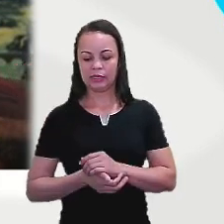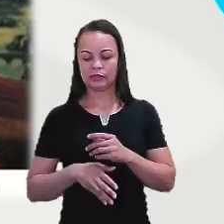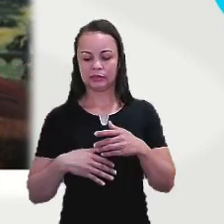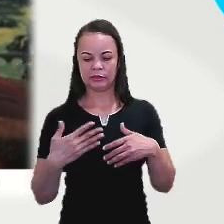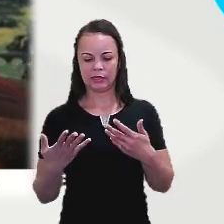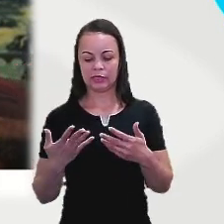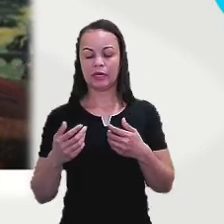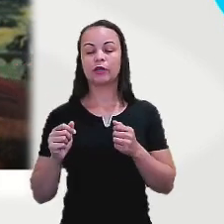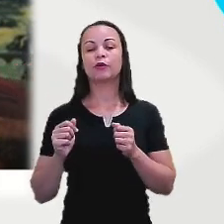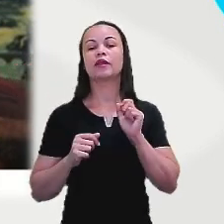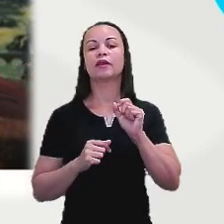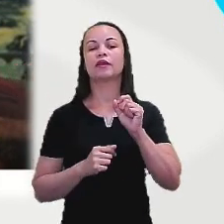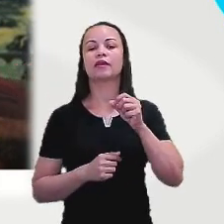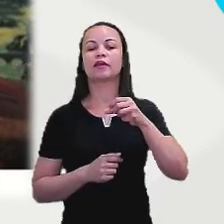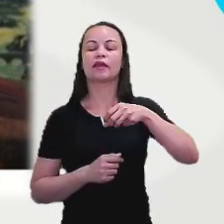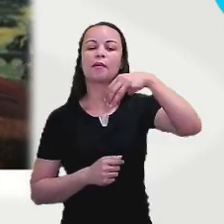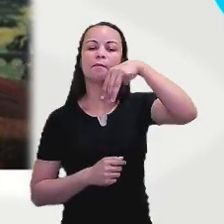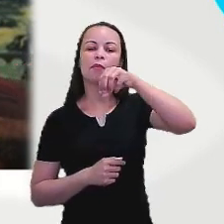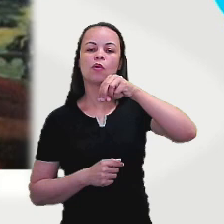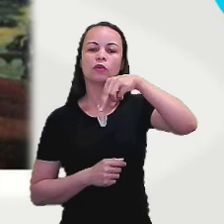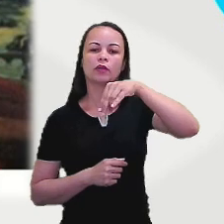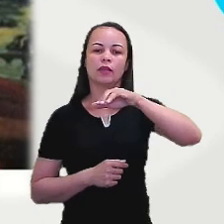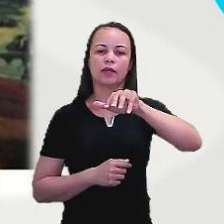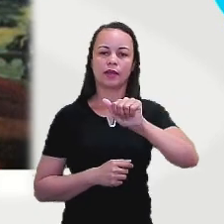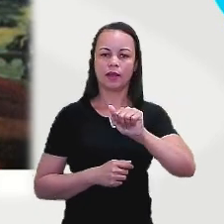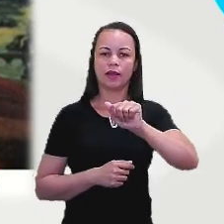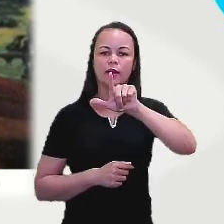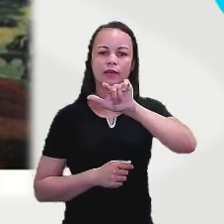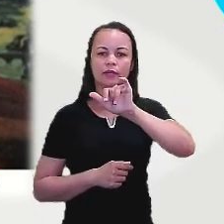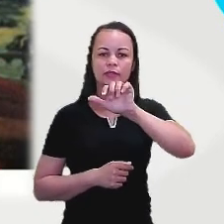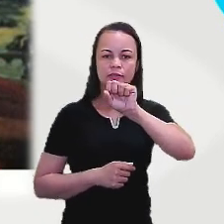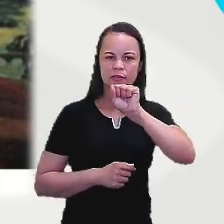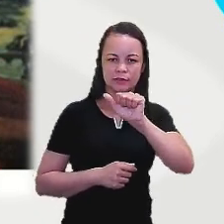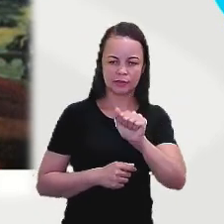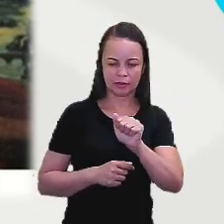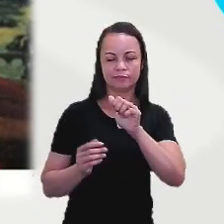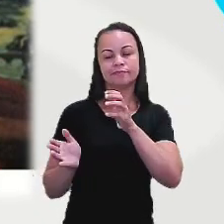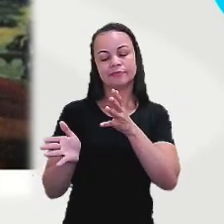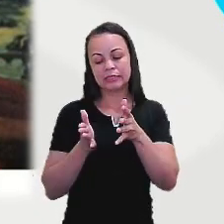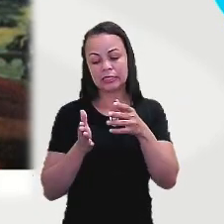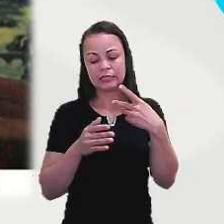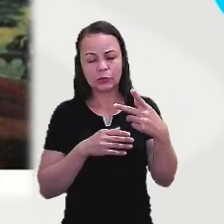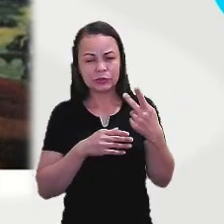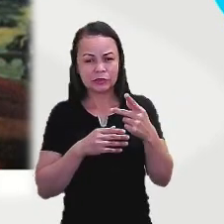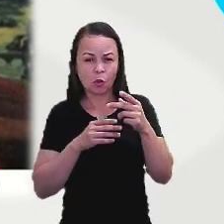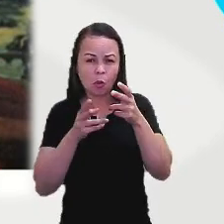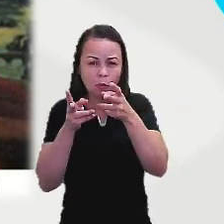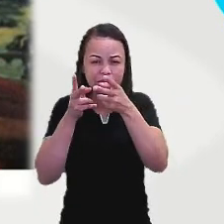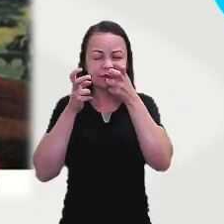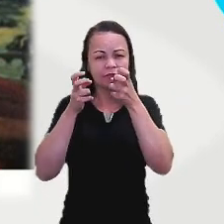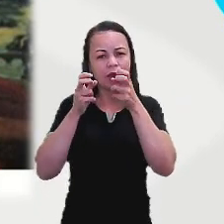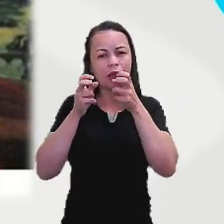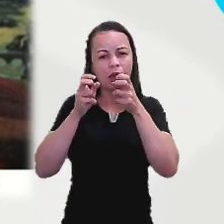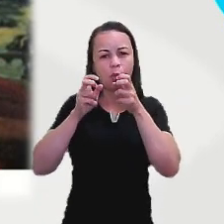gente tivesse esse conhecimento desse quadro de Leonardo da Vinci, nós